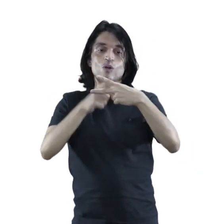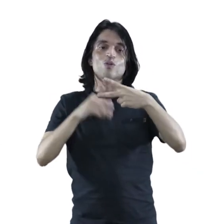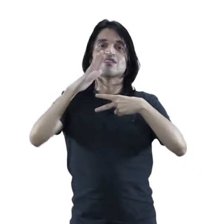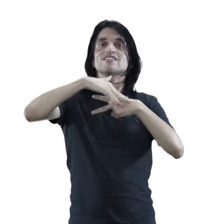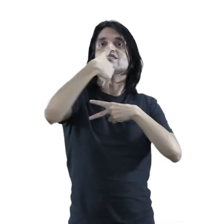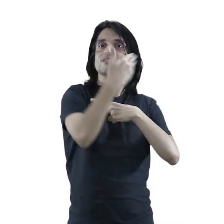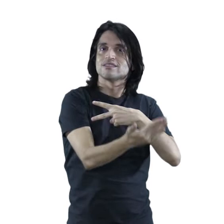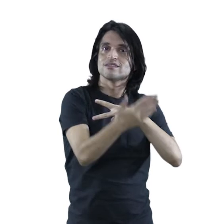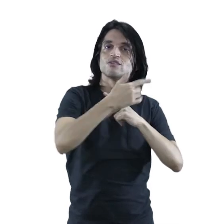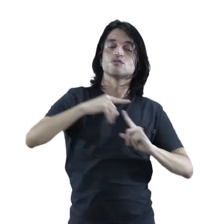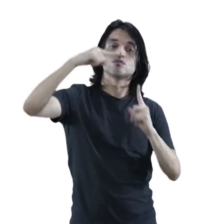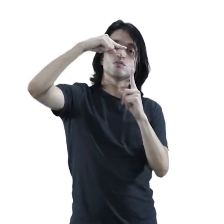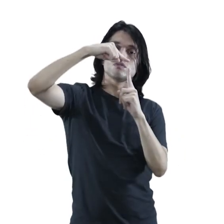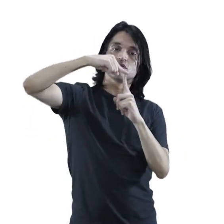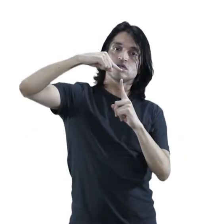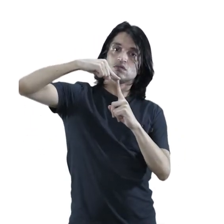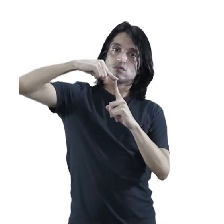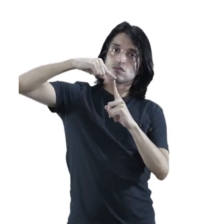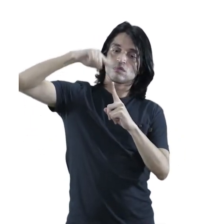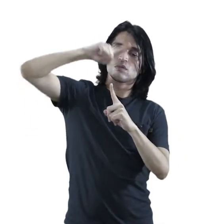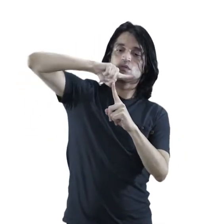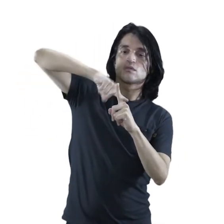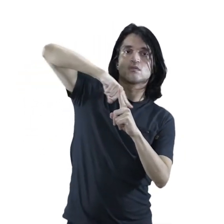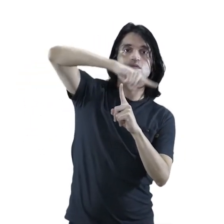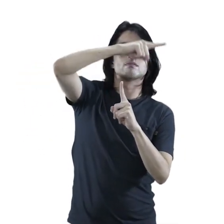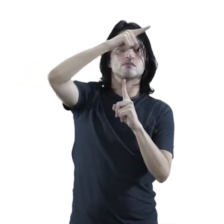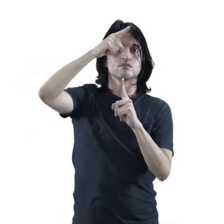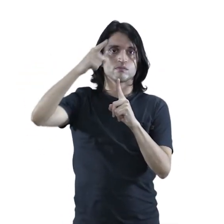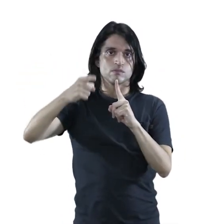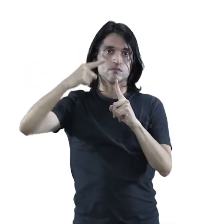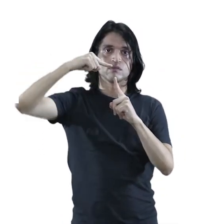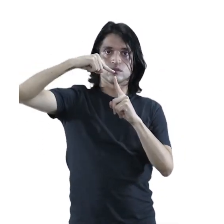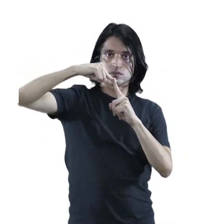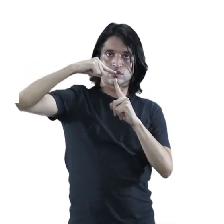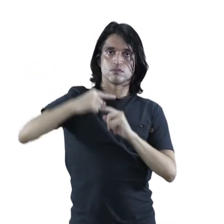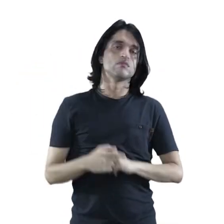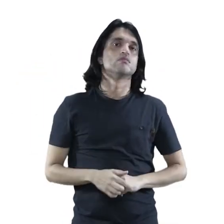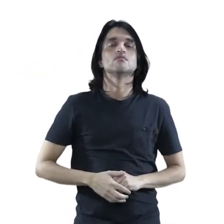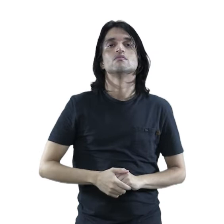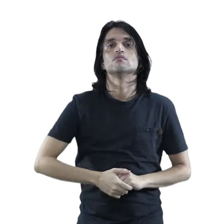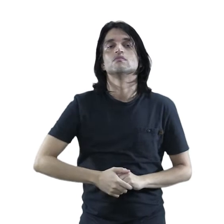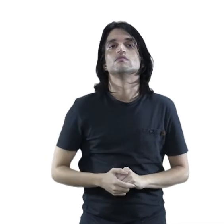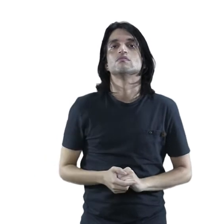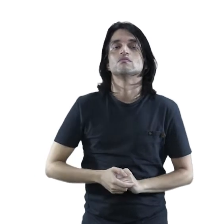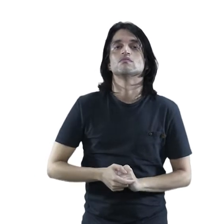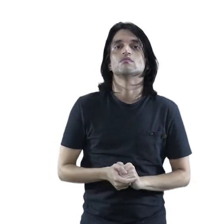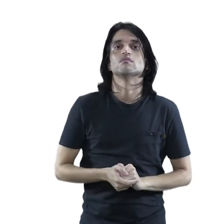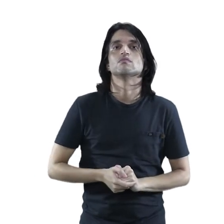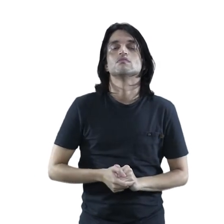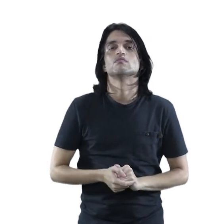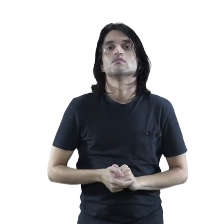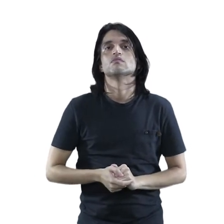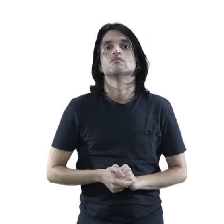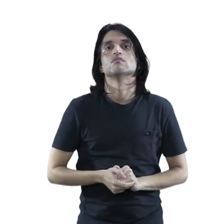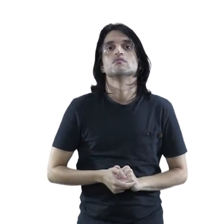polígono, entre 2 lados consecutivos. Ângulos externos são ângulos formados entre um lado de um polígono e o